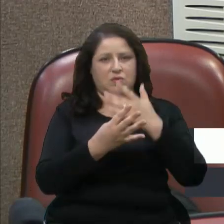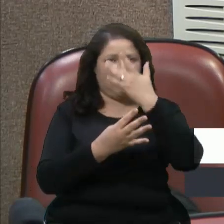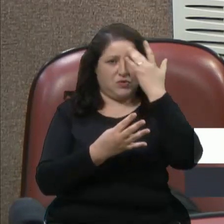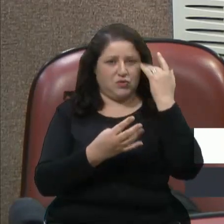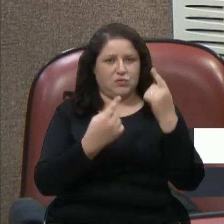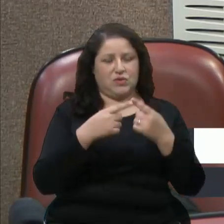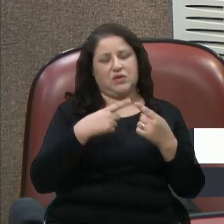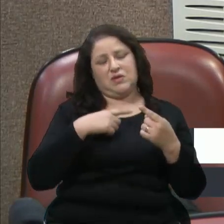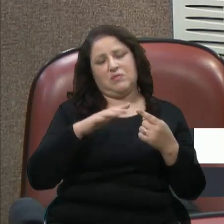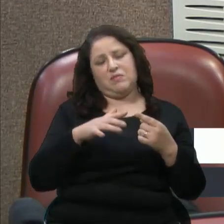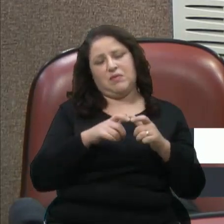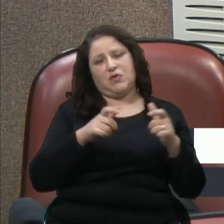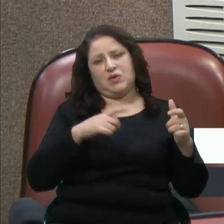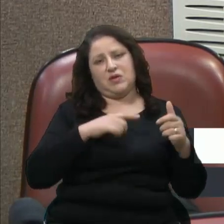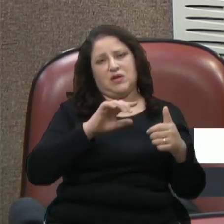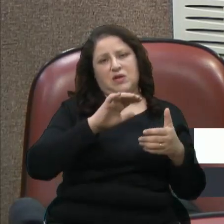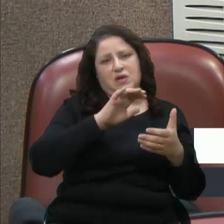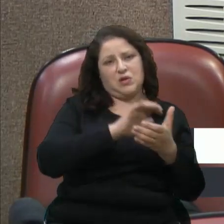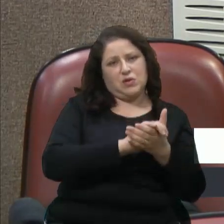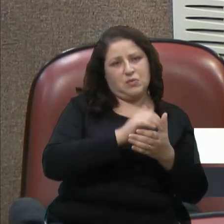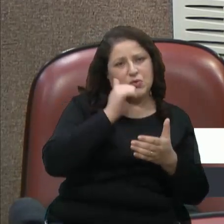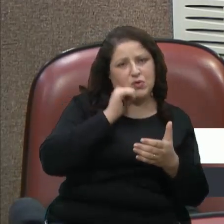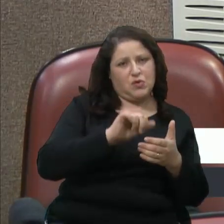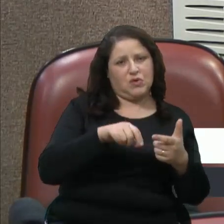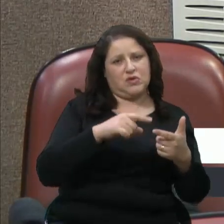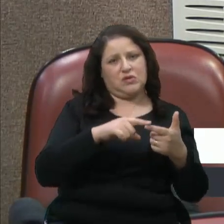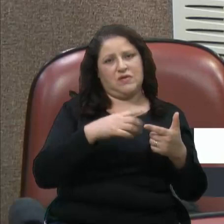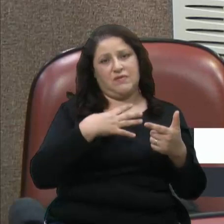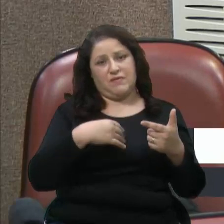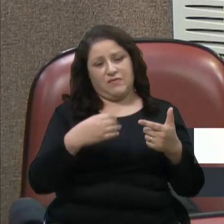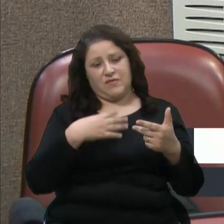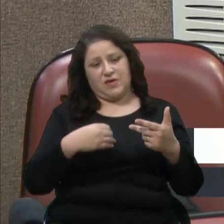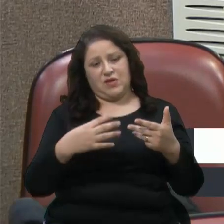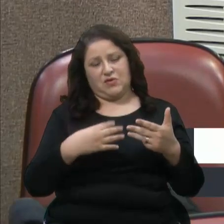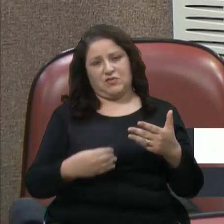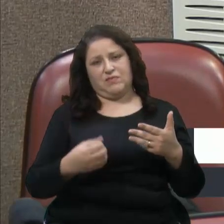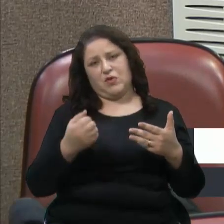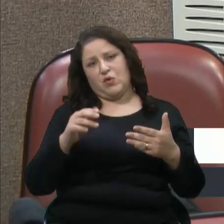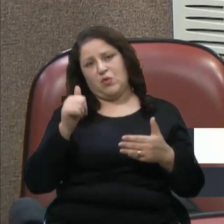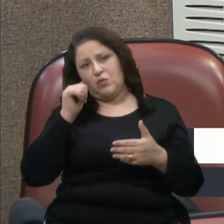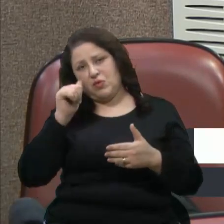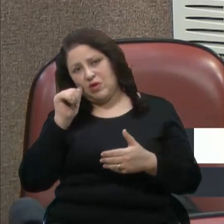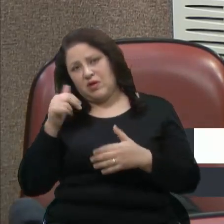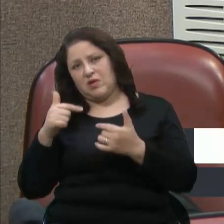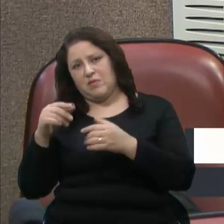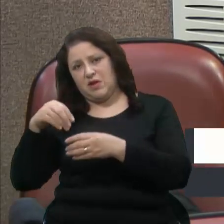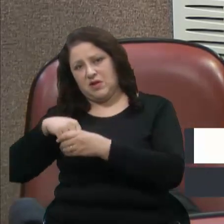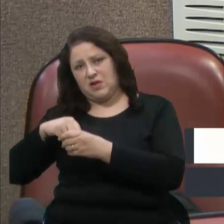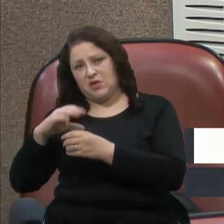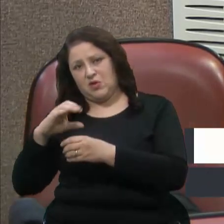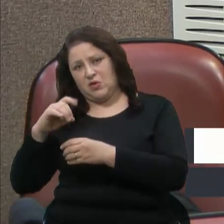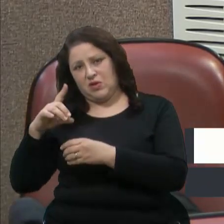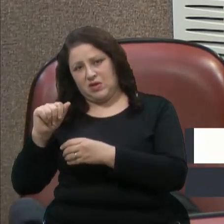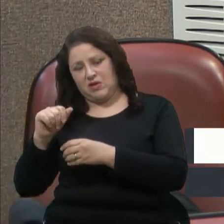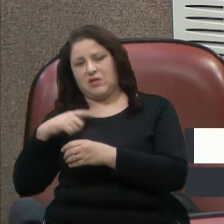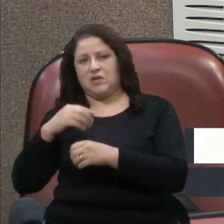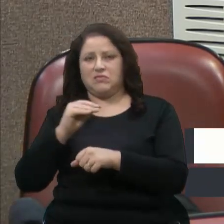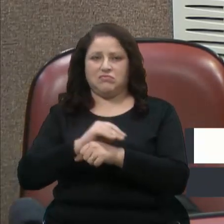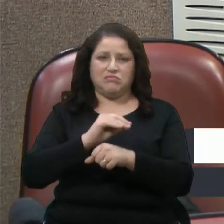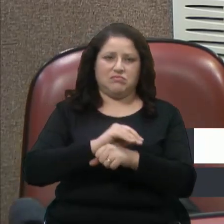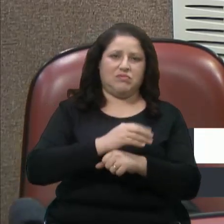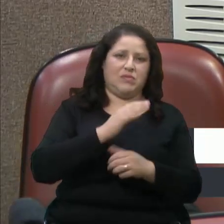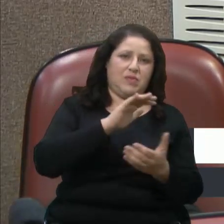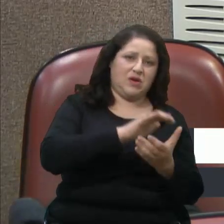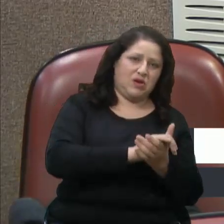uma esposa e tem mais dois ou três filhos. Ou imaginar que seja a mulher que trabalha na Codeca, ela sustenta às vezes o marido e mais